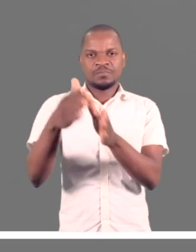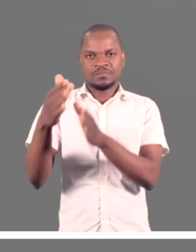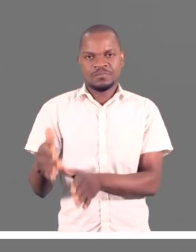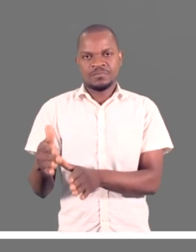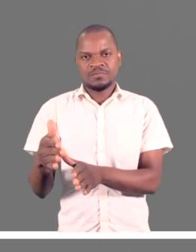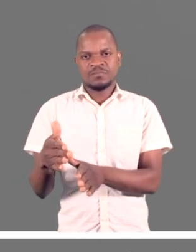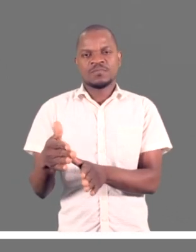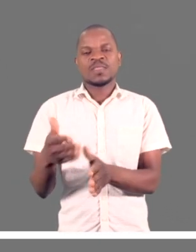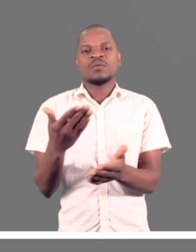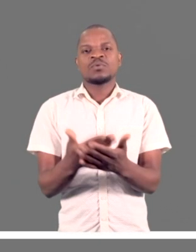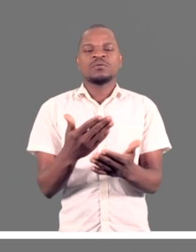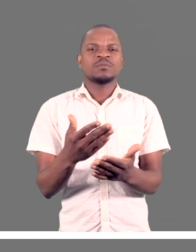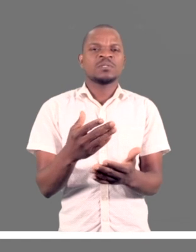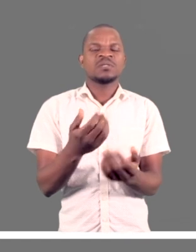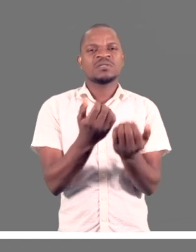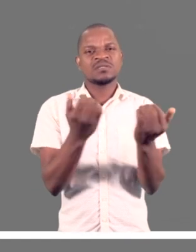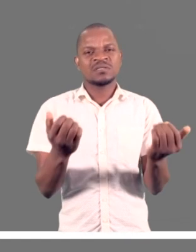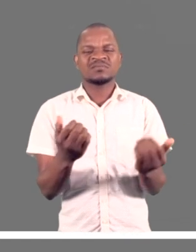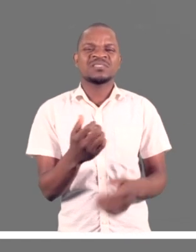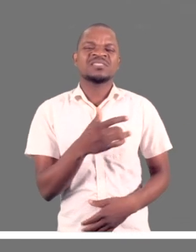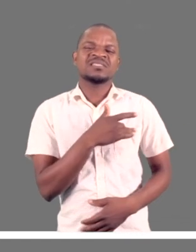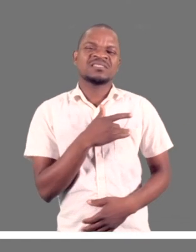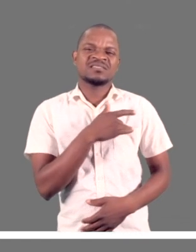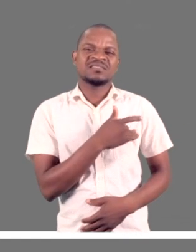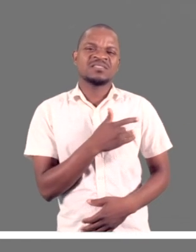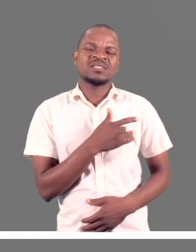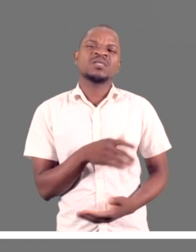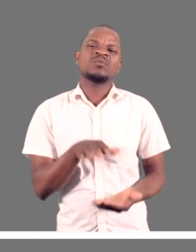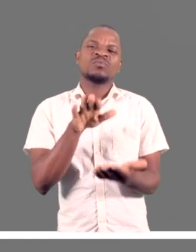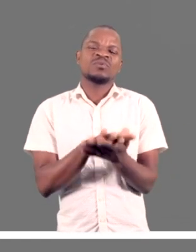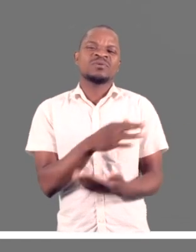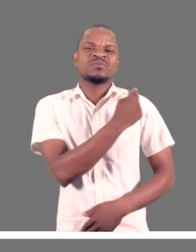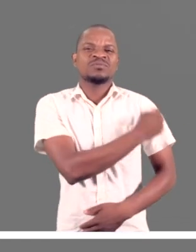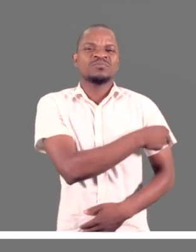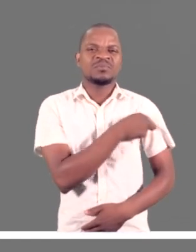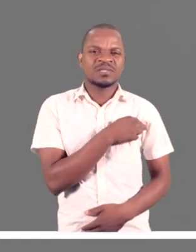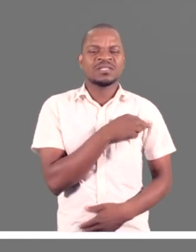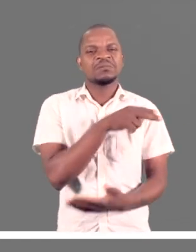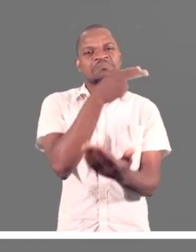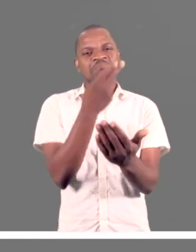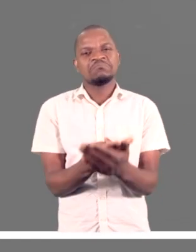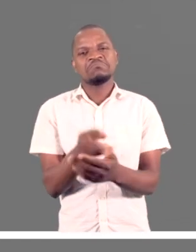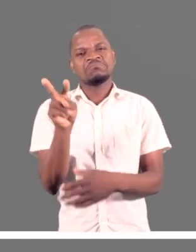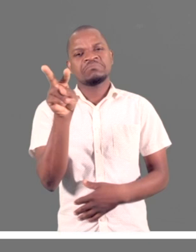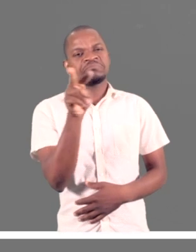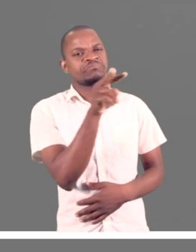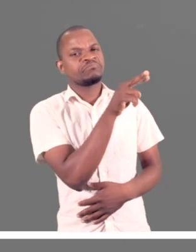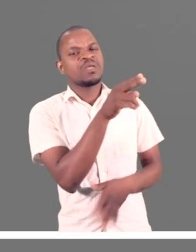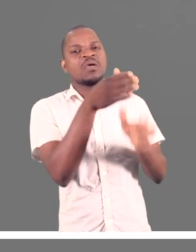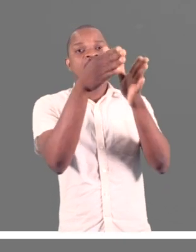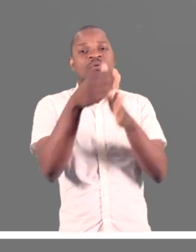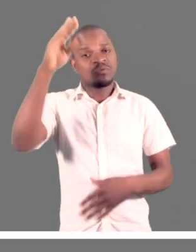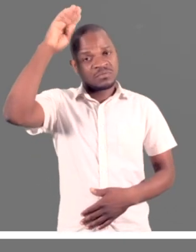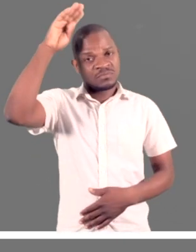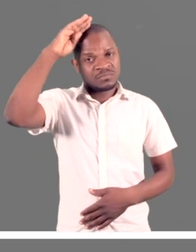ali assim com aquele clima de está no hospital tá na cama passando sempre enfermeiro com